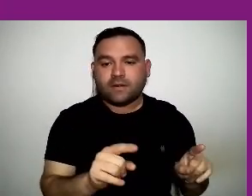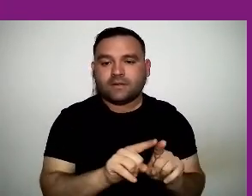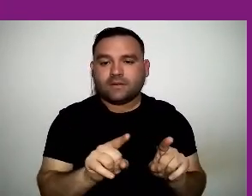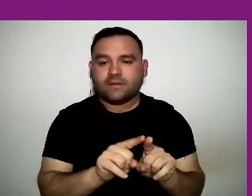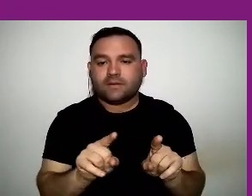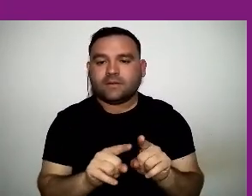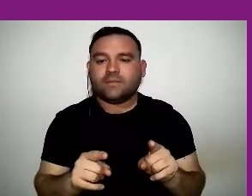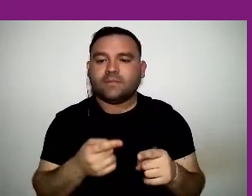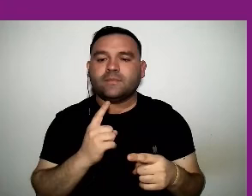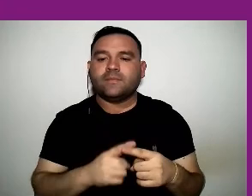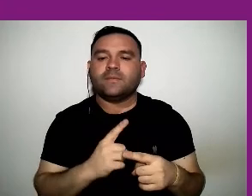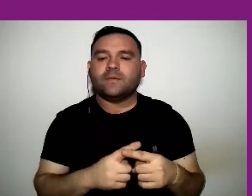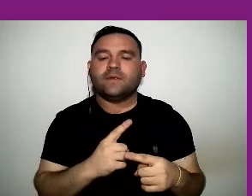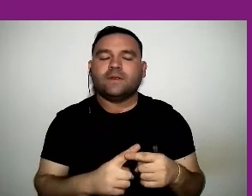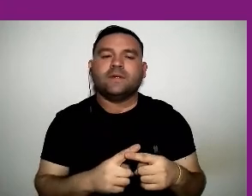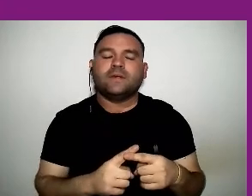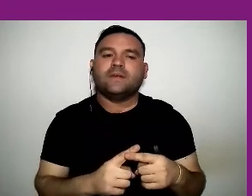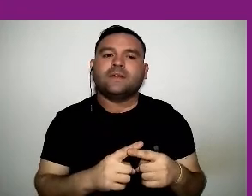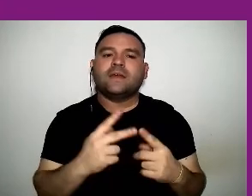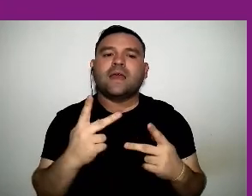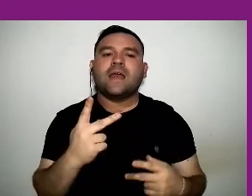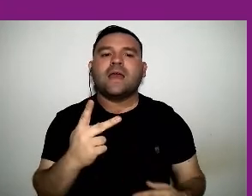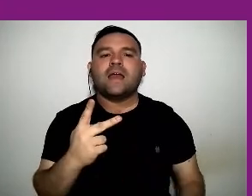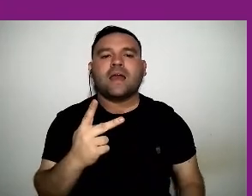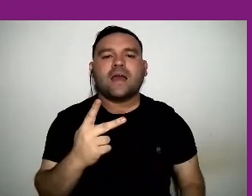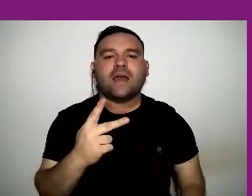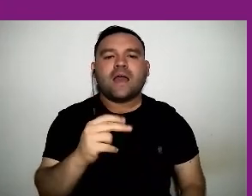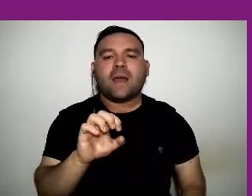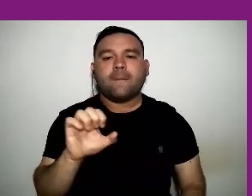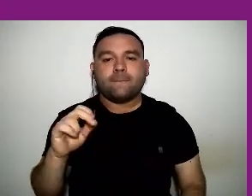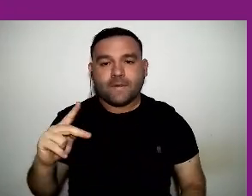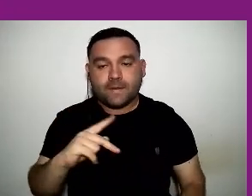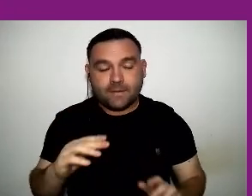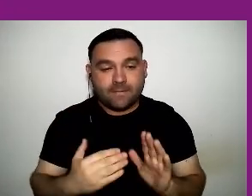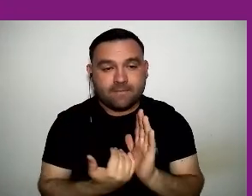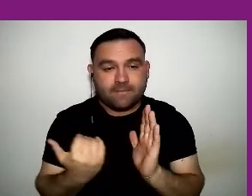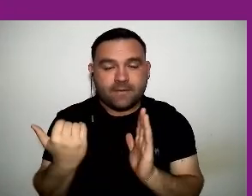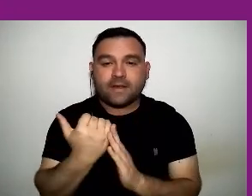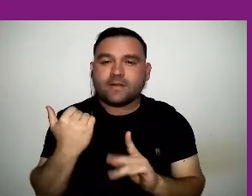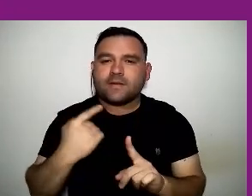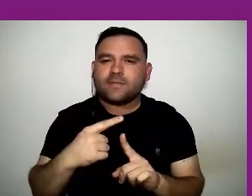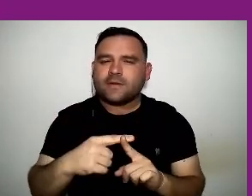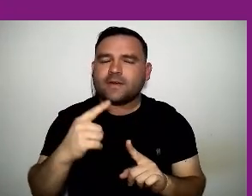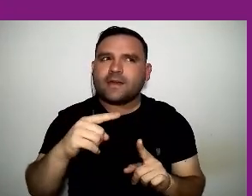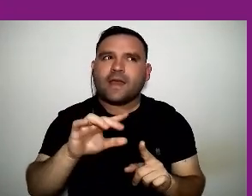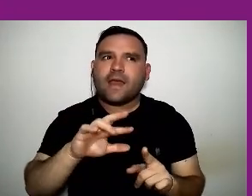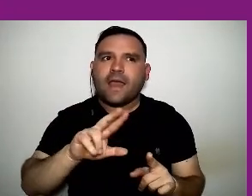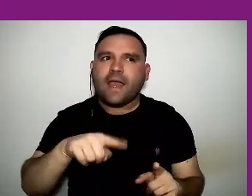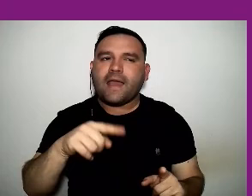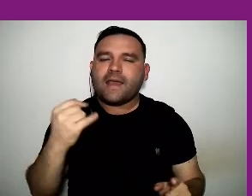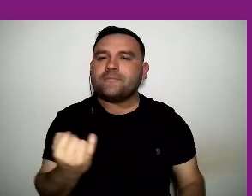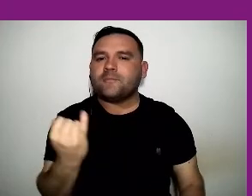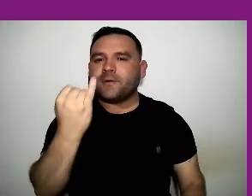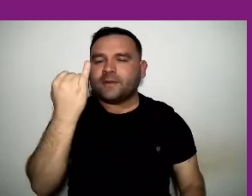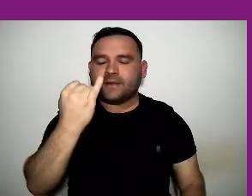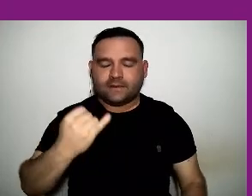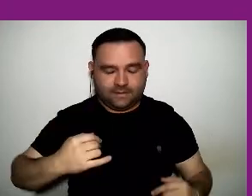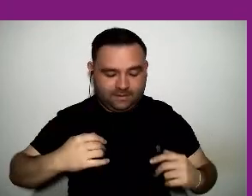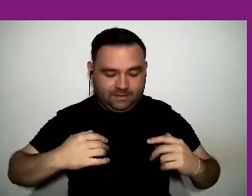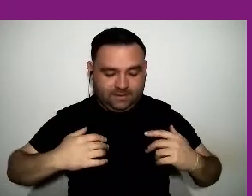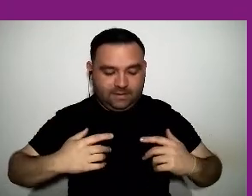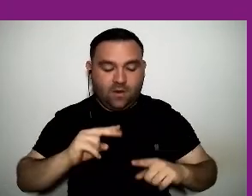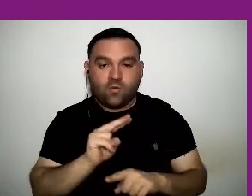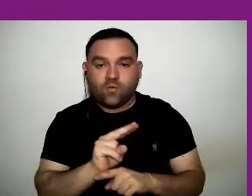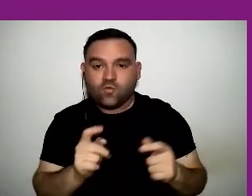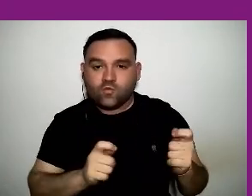que nós conseguimos através da titulação da PIP. Então, veja, a titulação da PIP não é só importante na ventilação